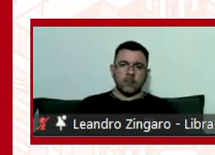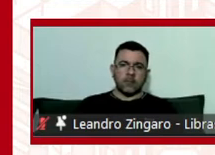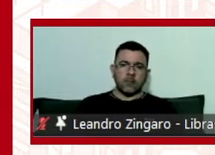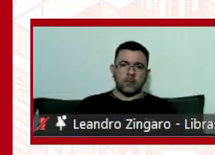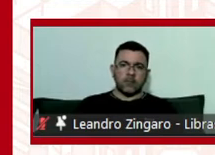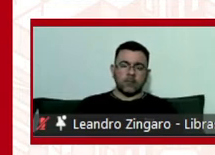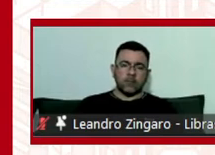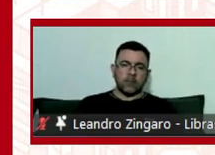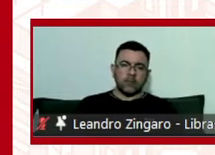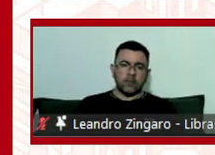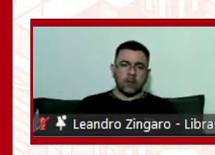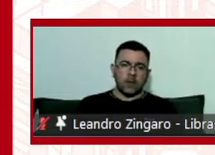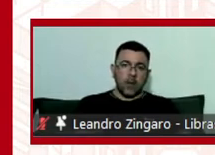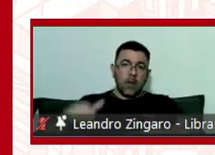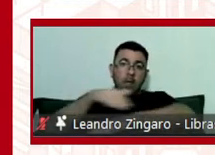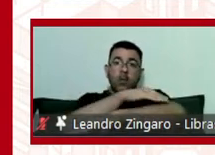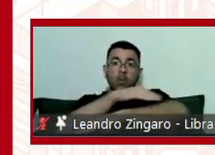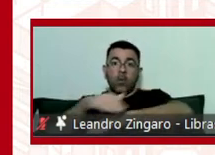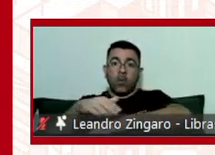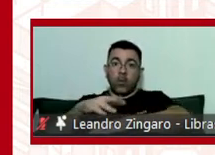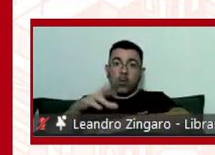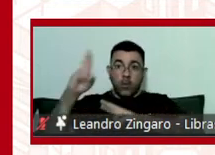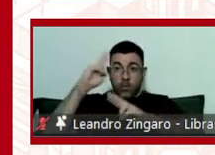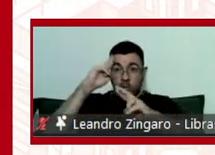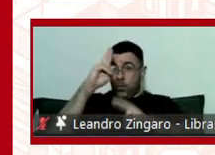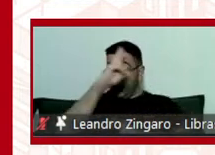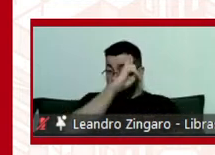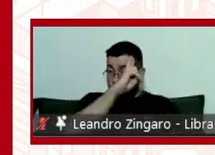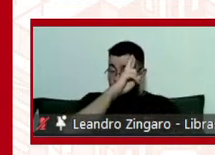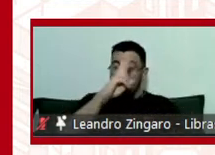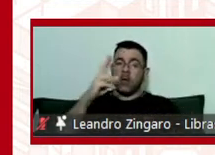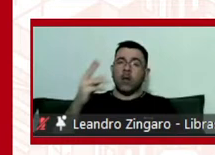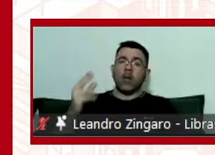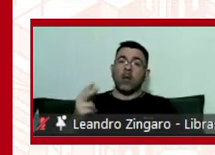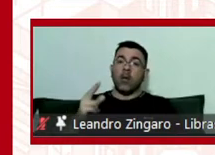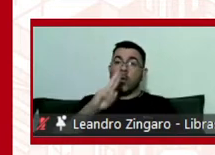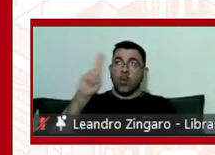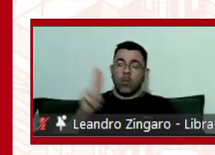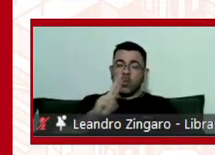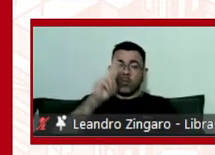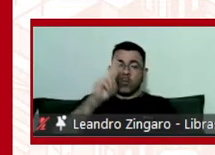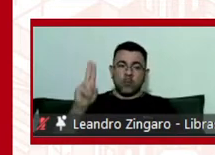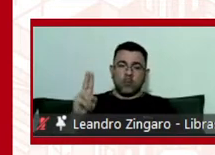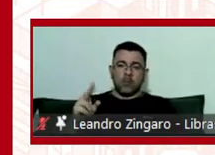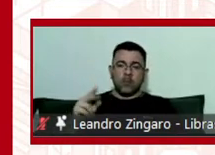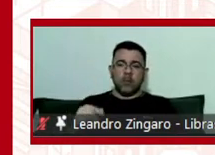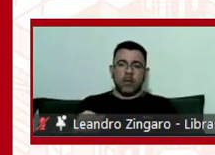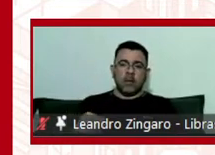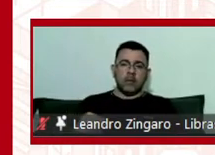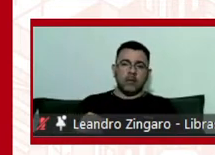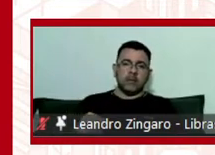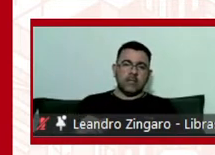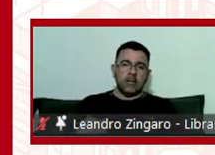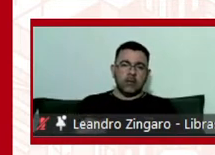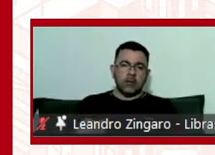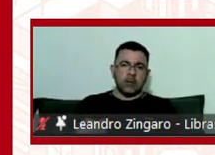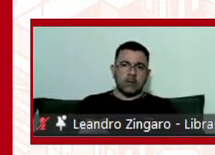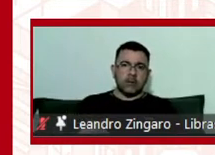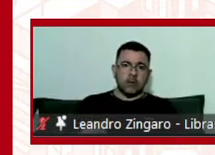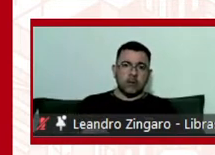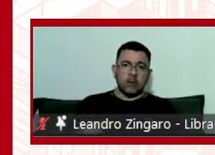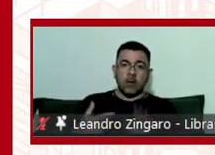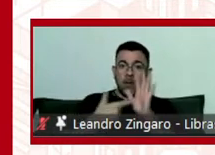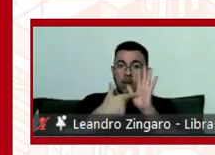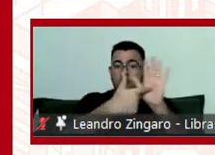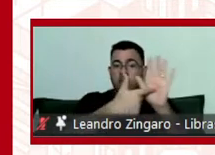açaí Uber 99 Táxi eh tem bice para se exercitar Mostra aí Mostra aí a eu vou agora eu vou agora mostrar eu vou